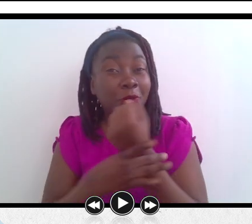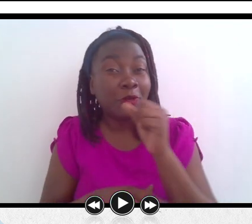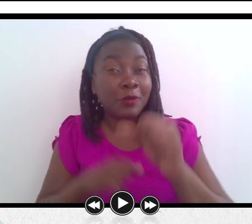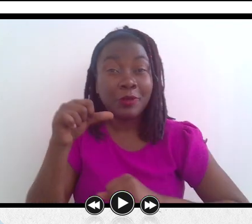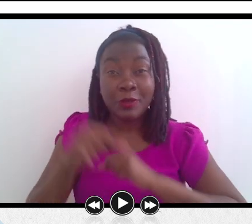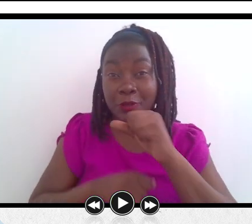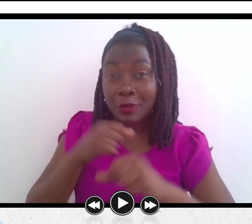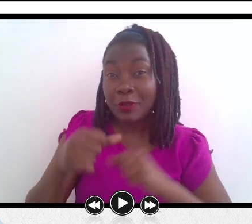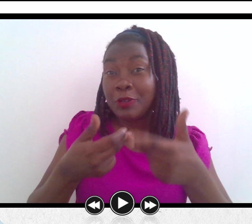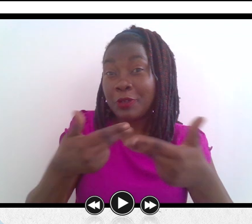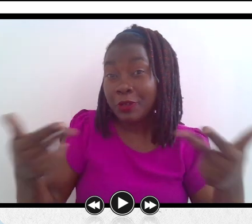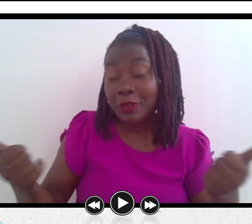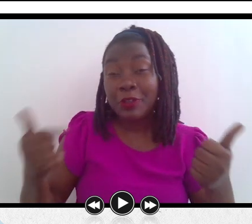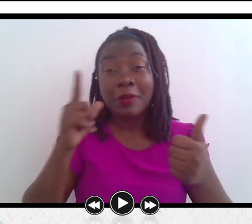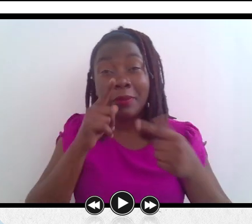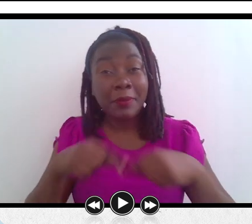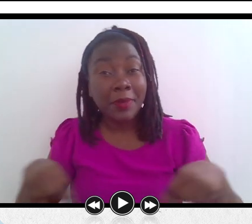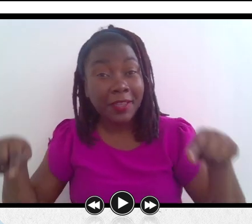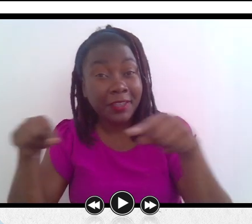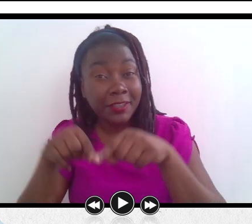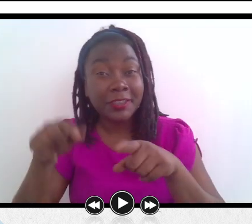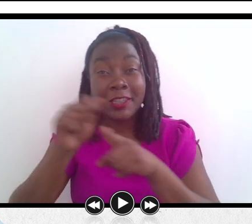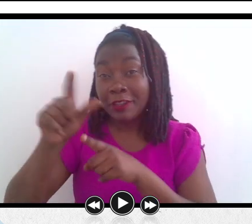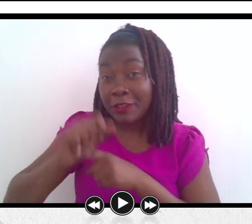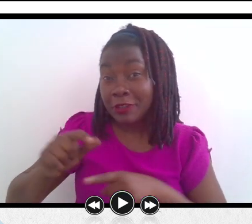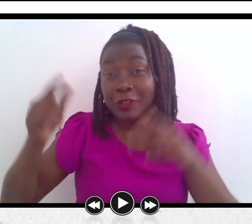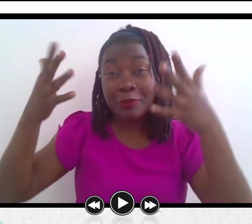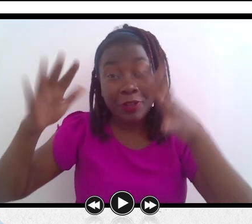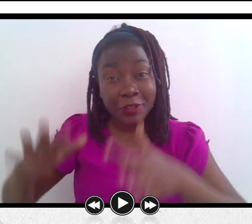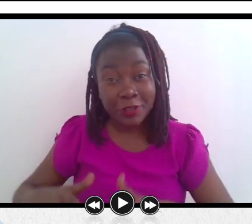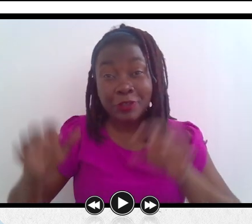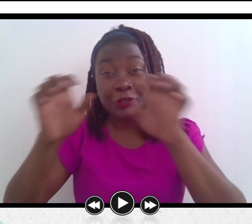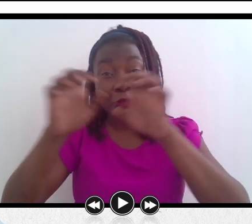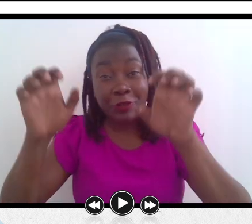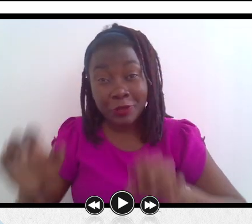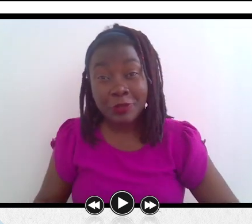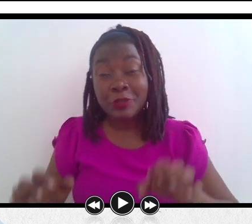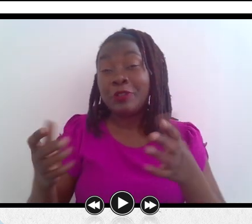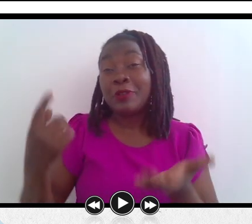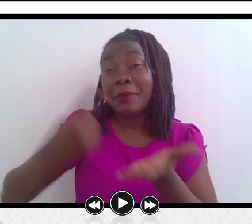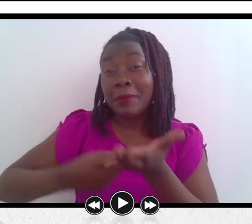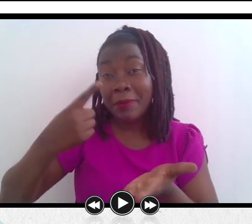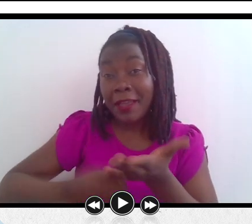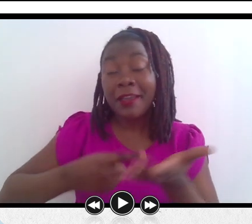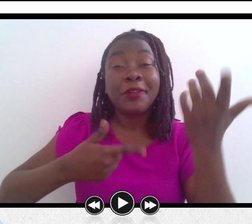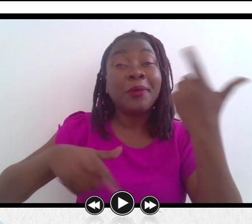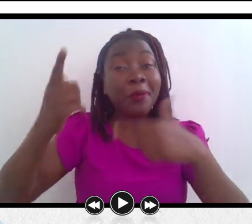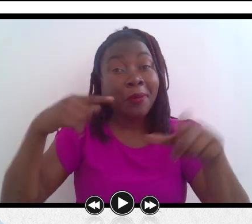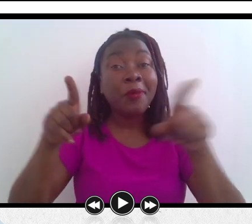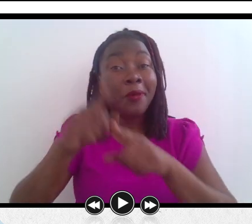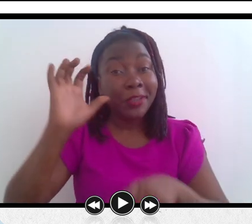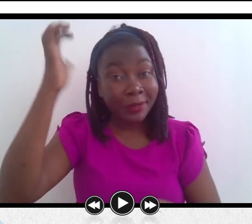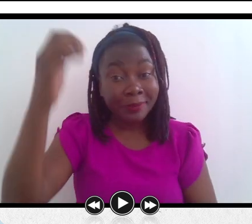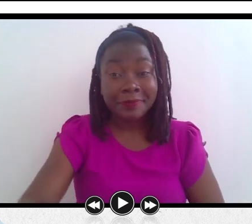pontes, travessias, bacias, relocação e demolição de estruturas, parques lineares, dentre outras